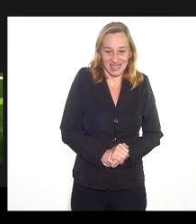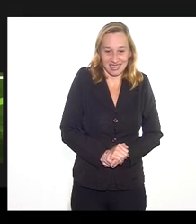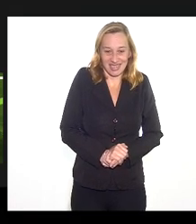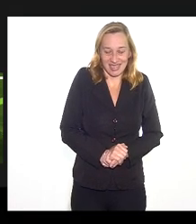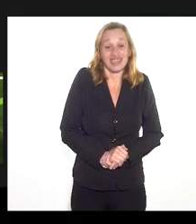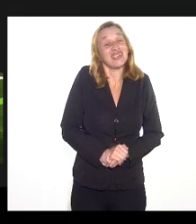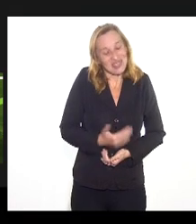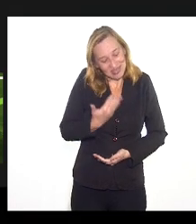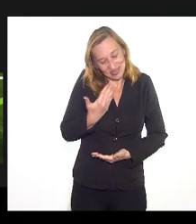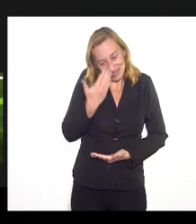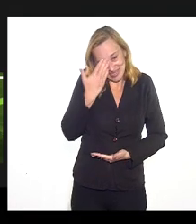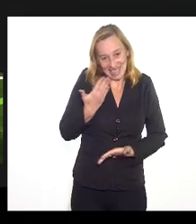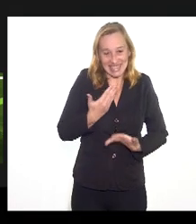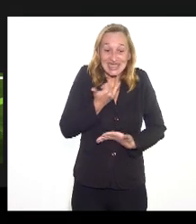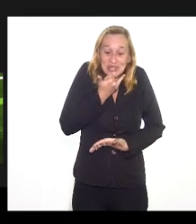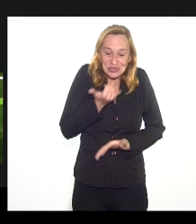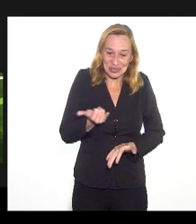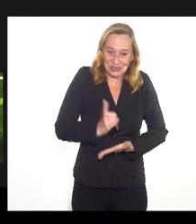É isso.